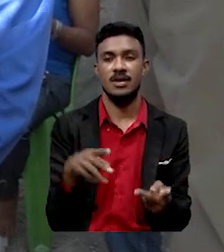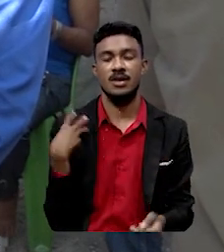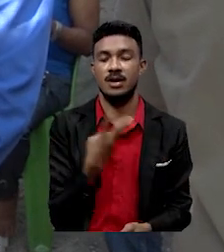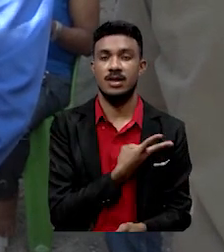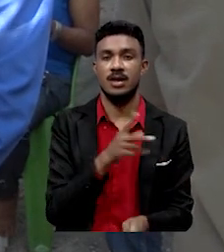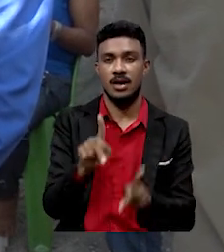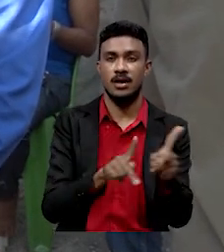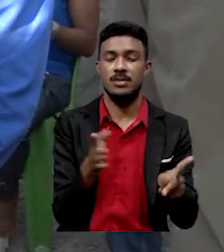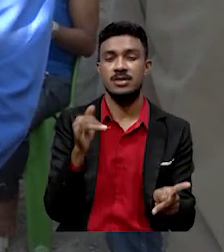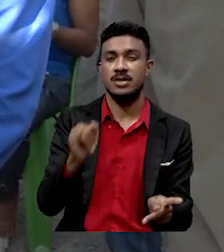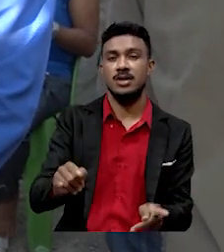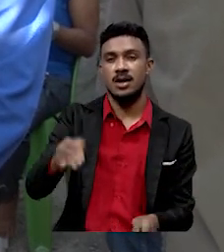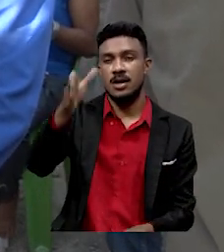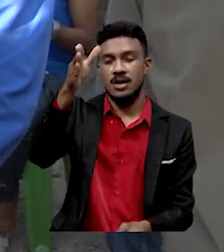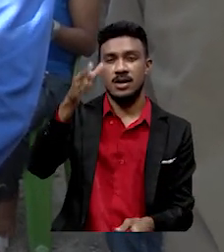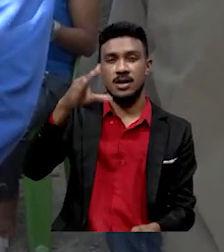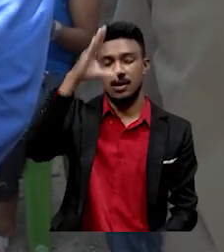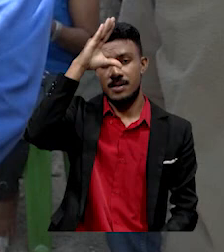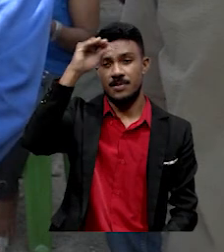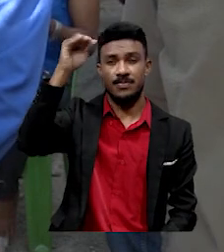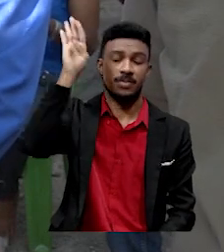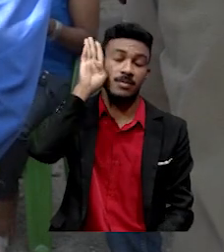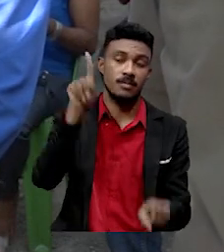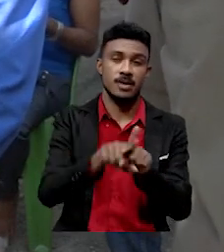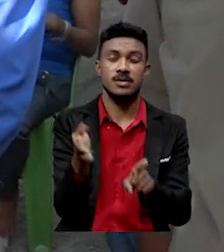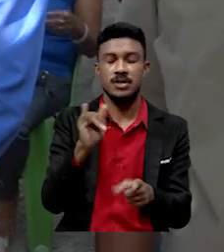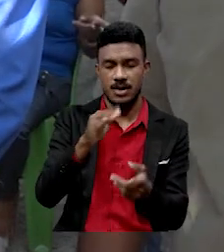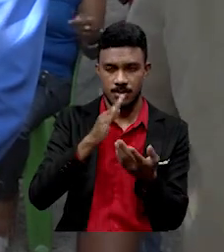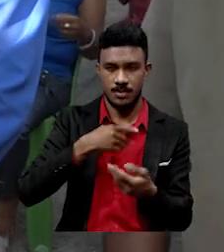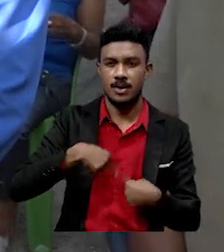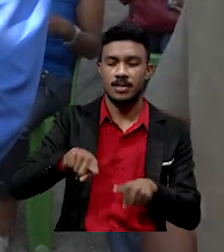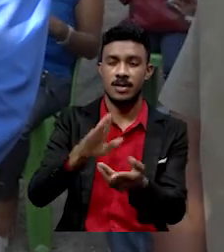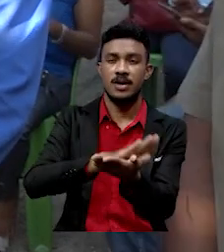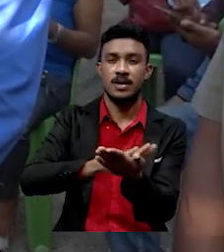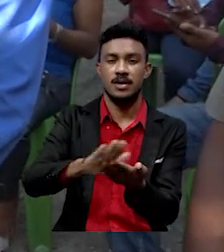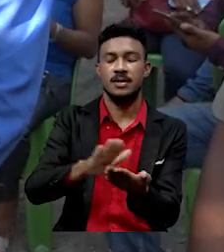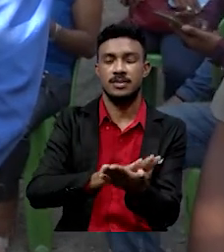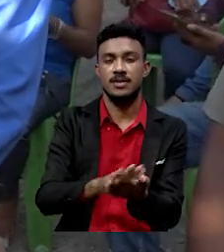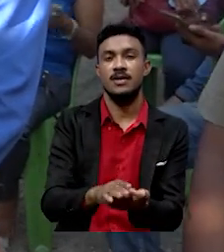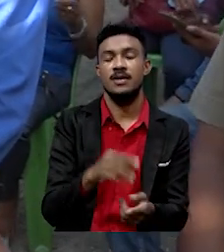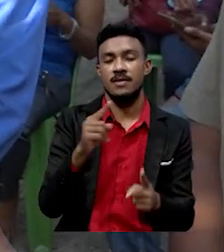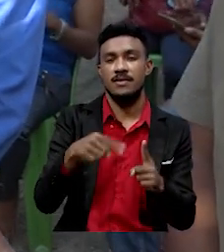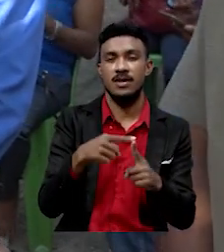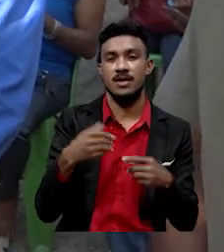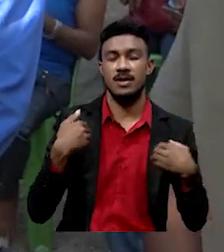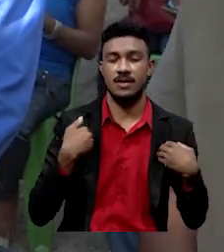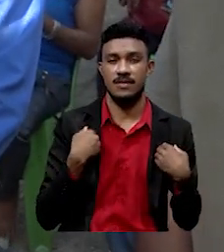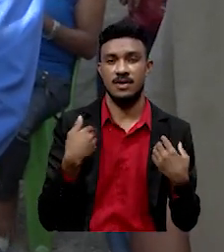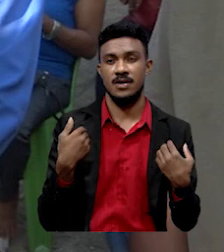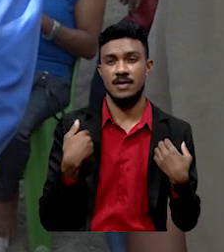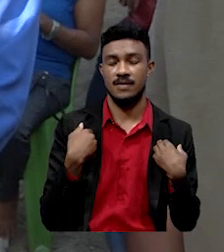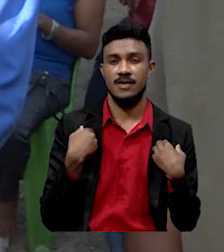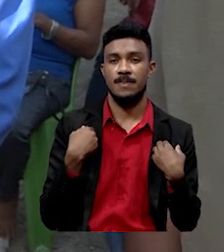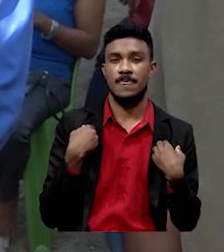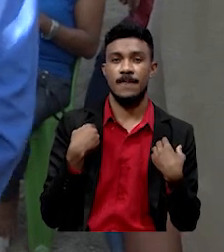ema sira gamau sira be saneamento nini sira mo dasa mai tau nini sira futi bahana ba. E o hira mak iha vier na bema ita ni camioneta